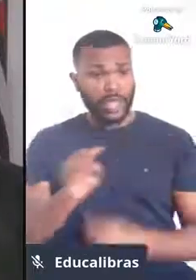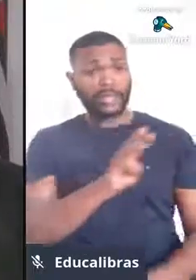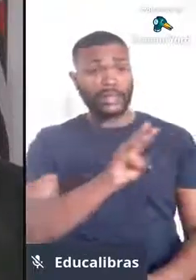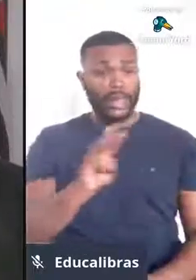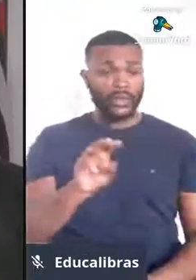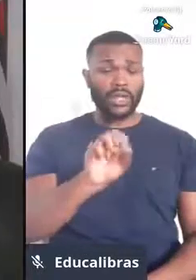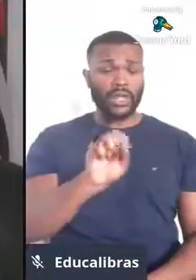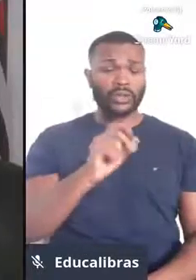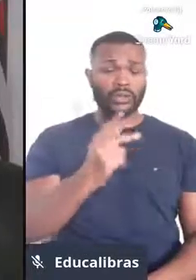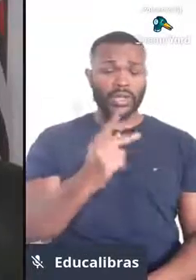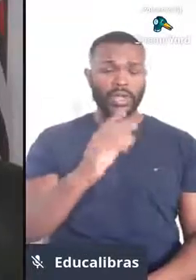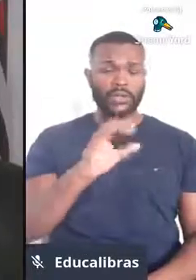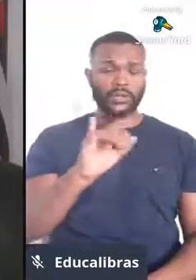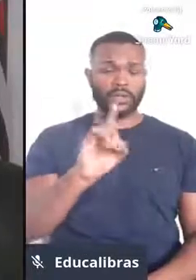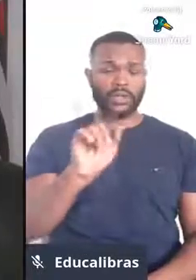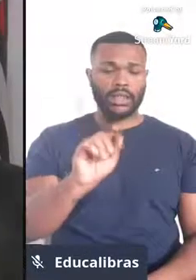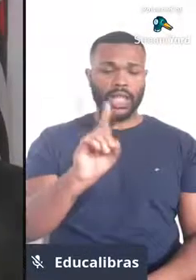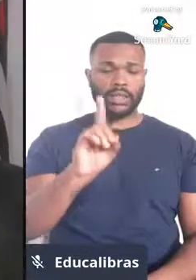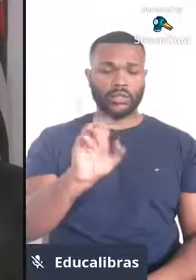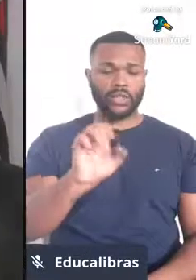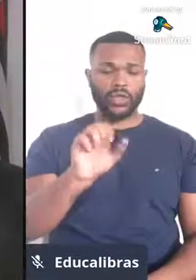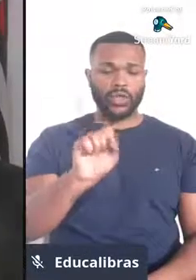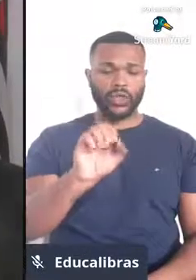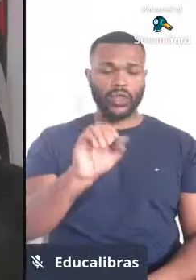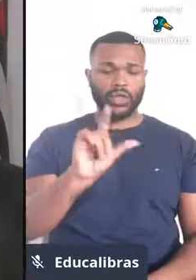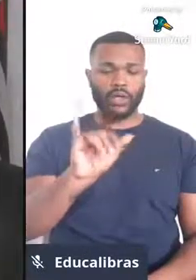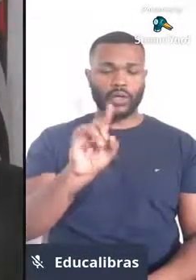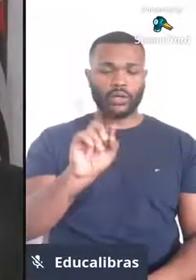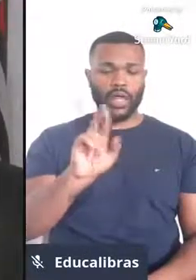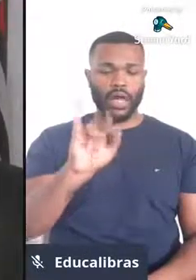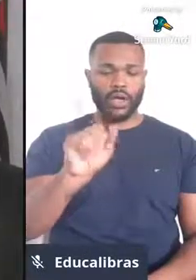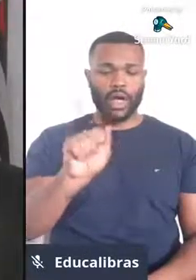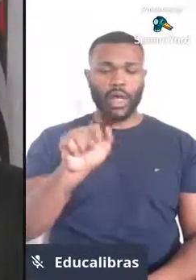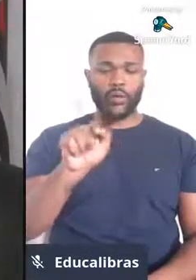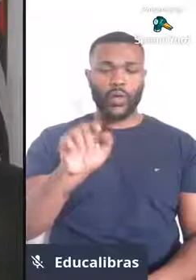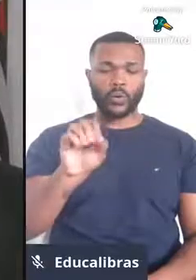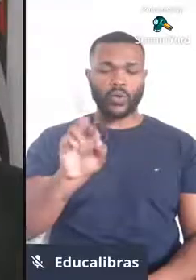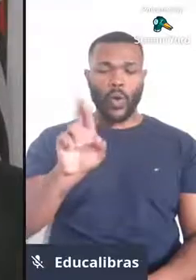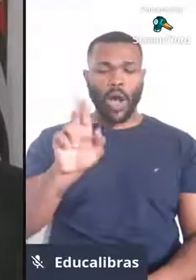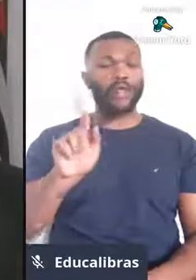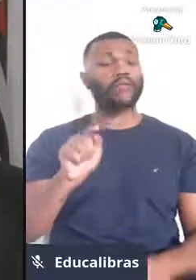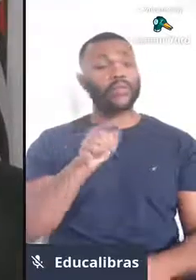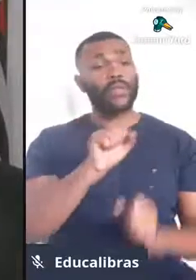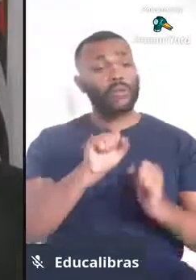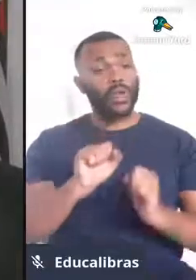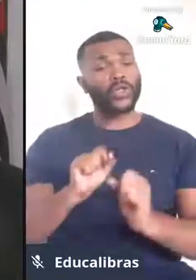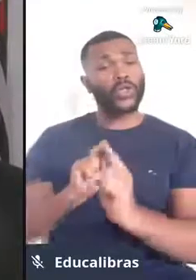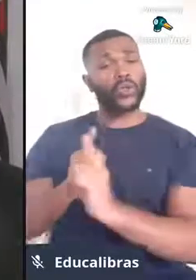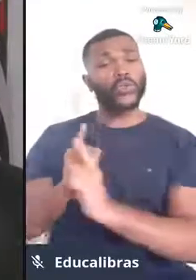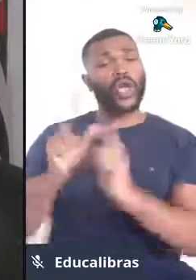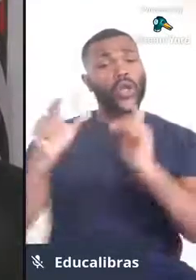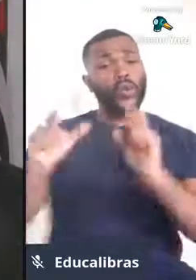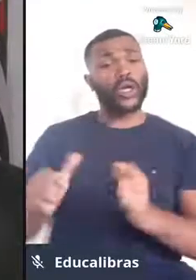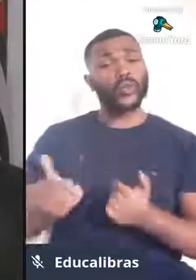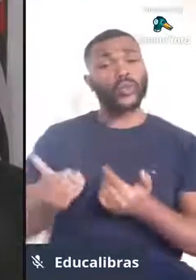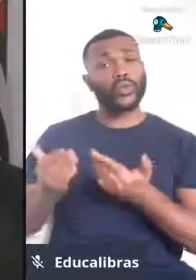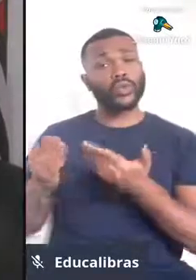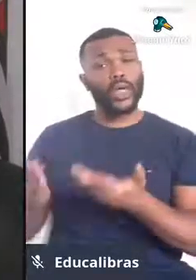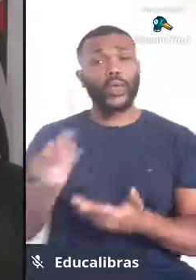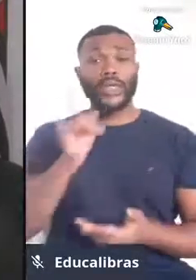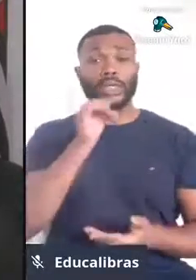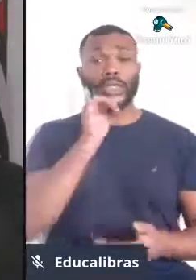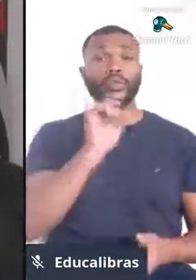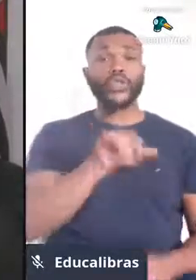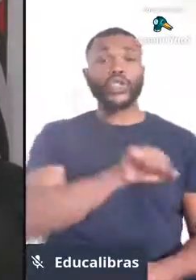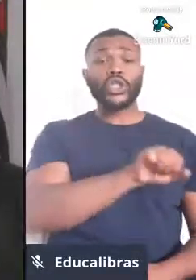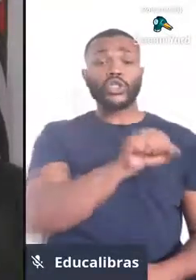spcidadesolidaria.org. Lá eles encontram os pontos de arrecadação, são drive-thru, então você vai para a doação, passa e já deixa... Só um